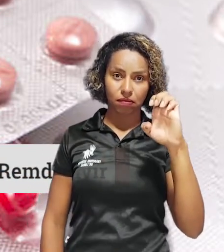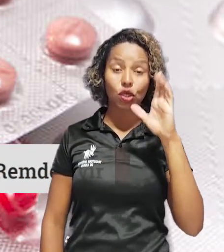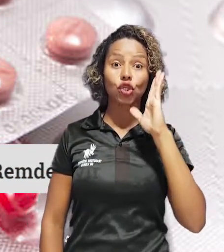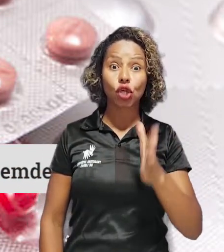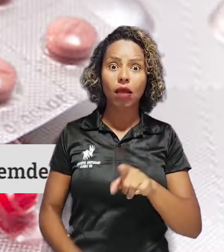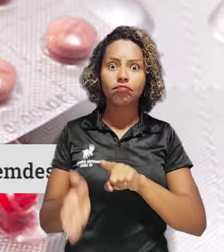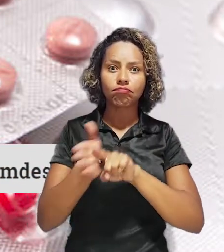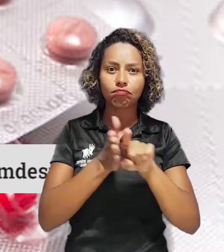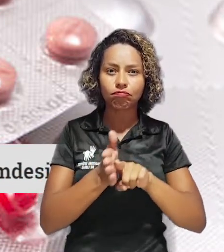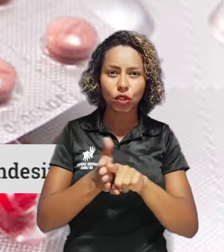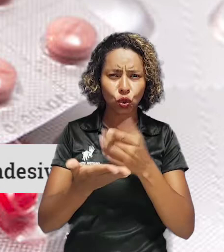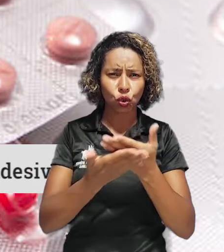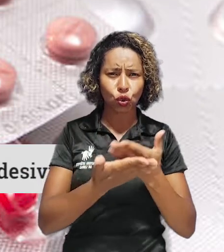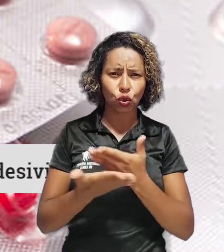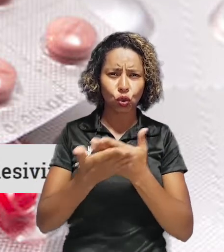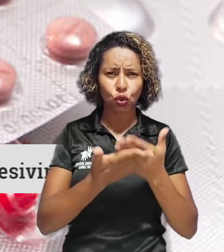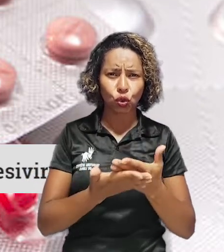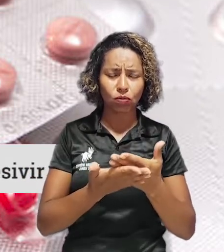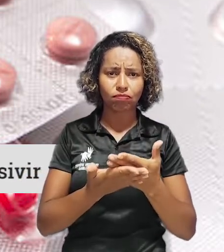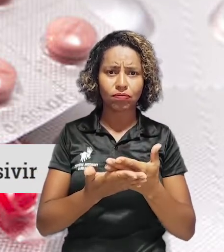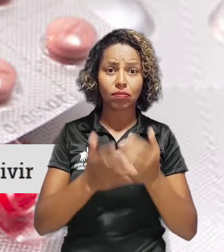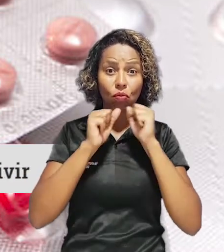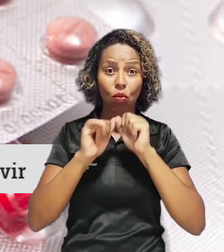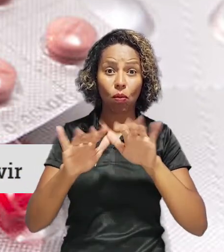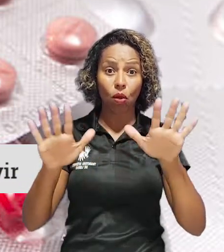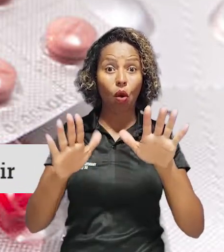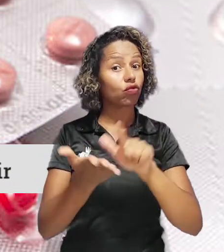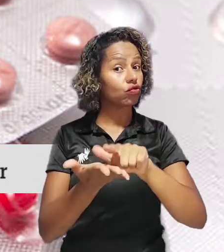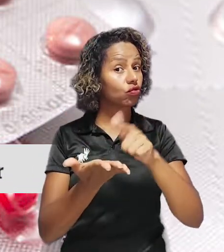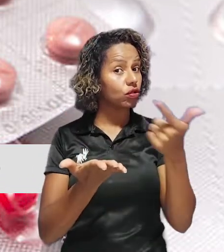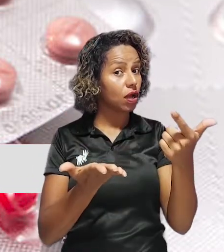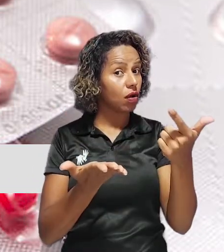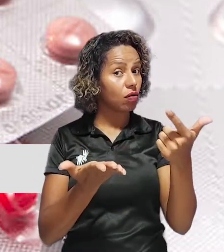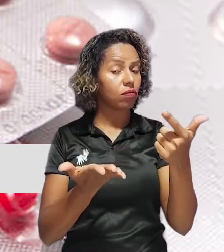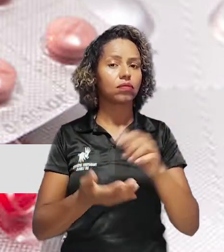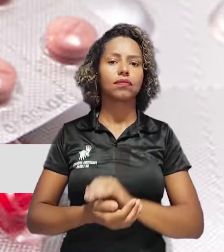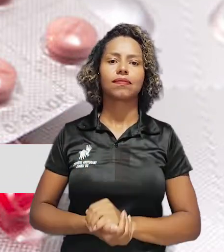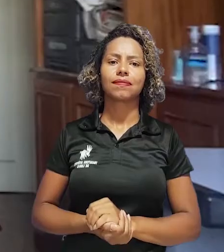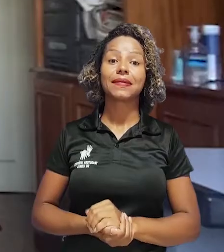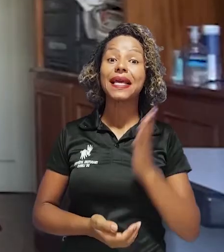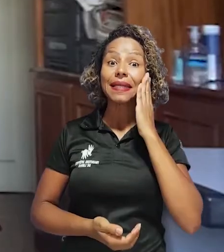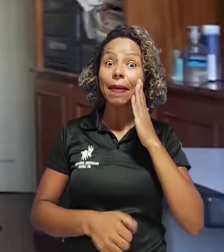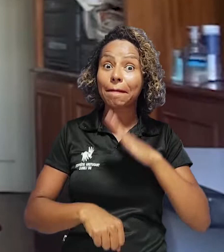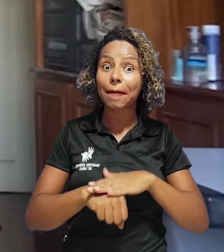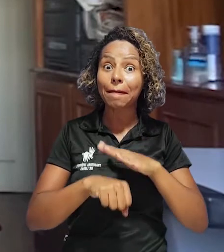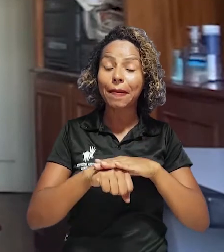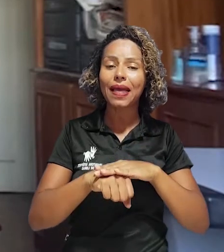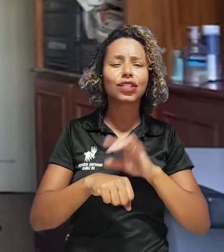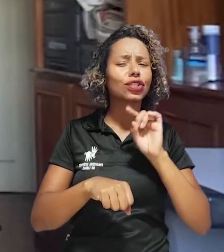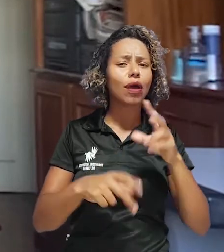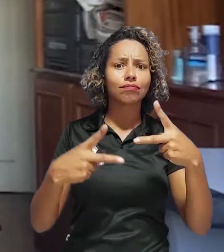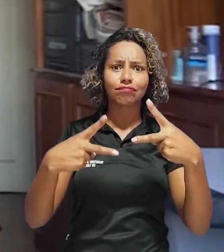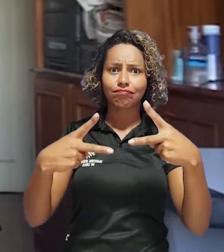de química do isso é o estudo foi publicado no jornal of the brazilian químico society para saber